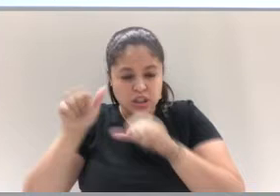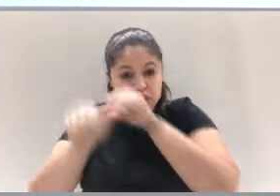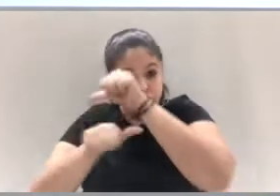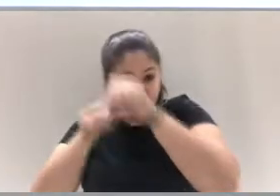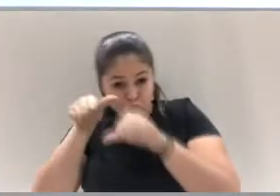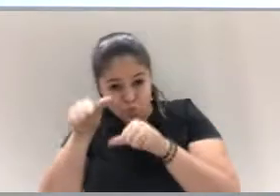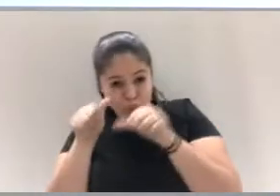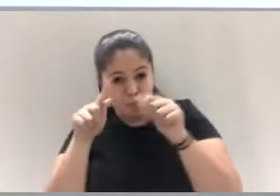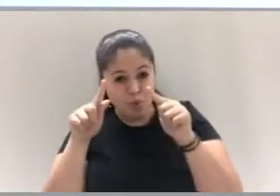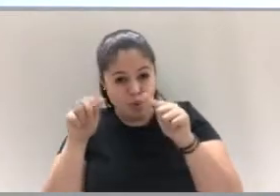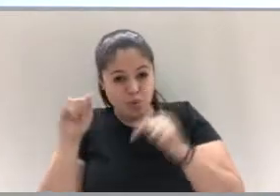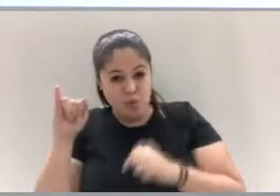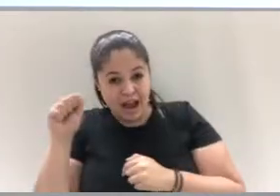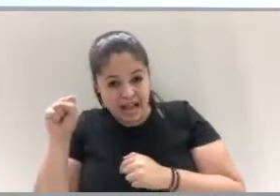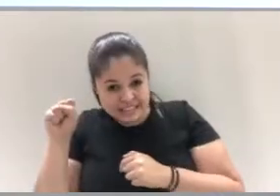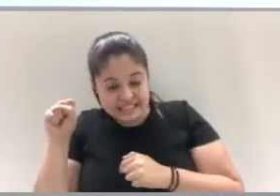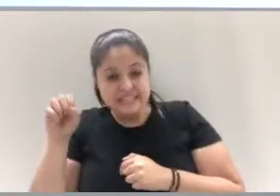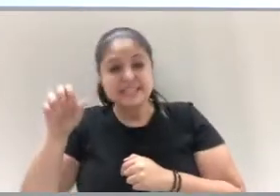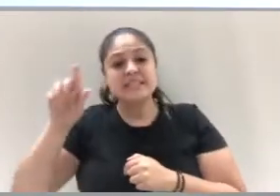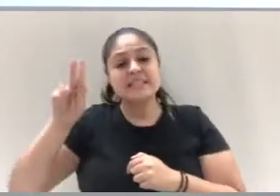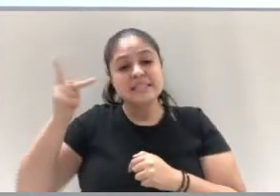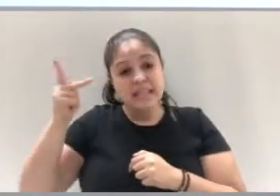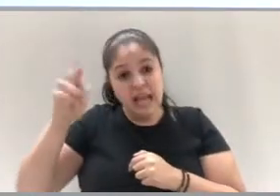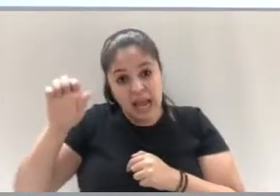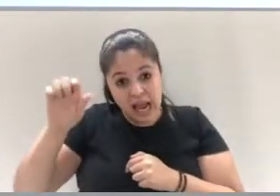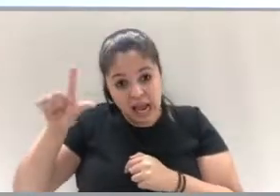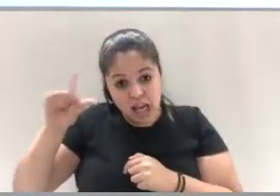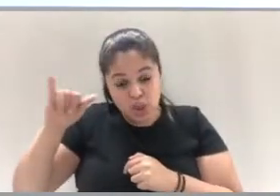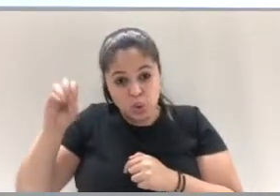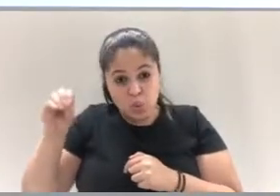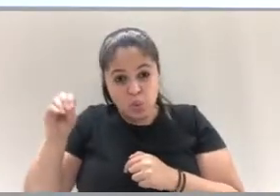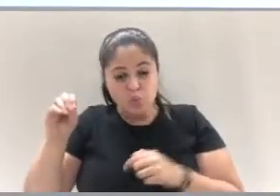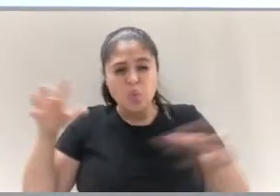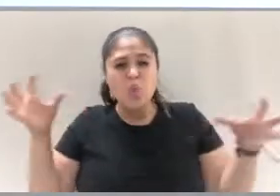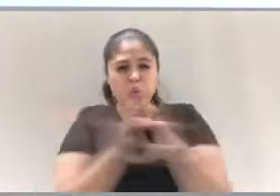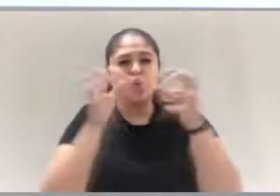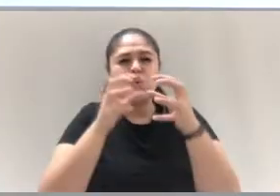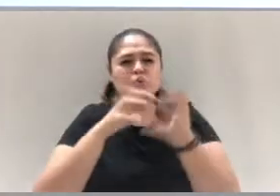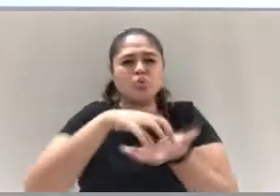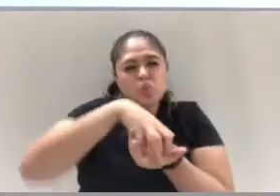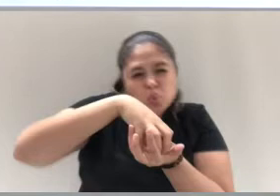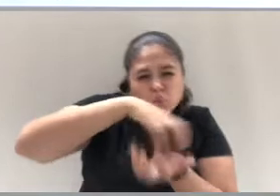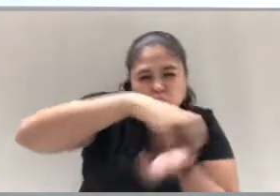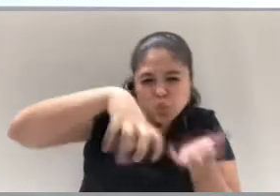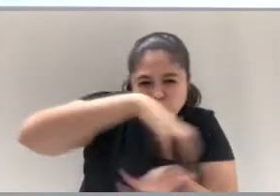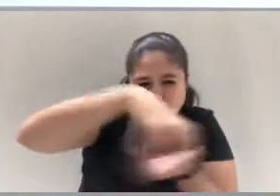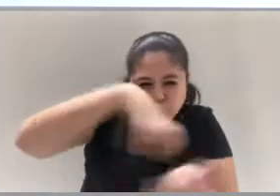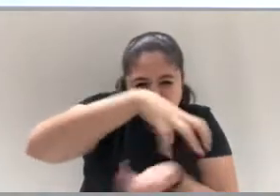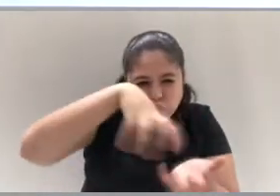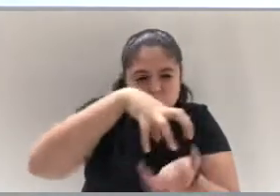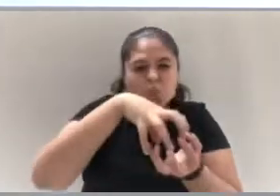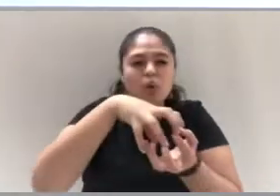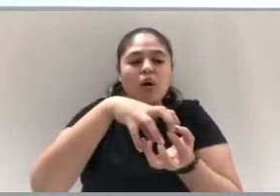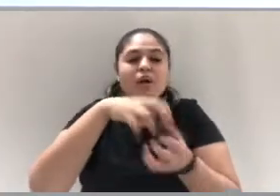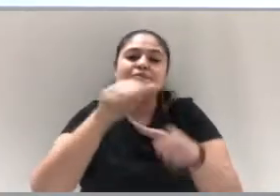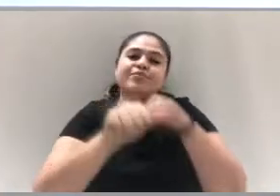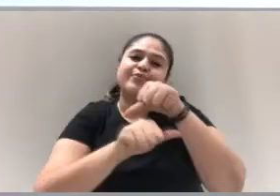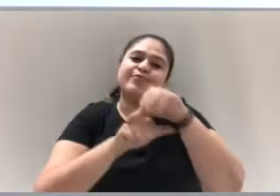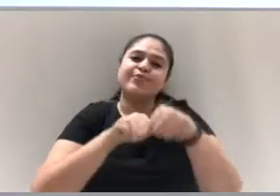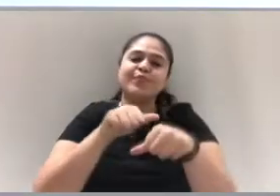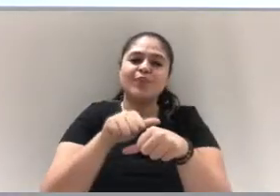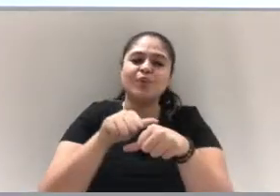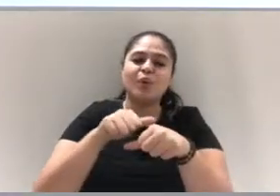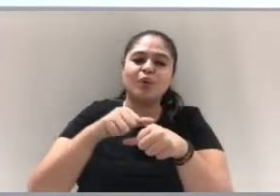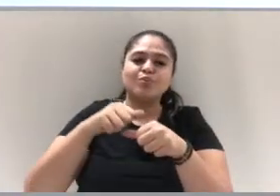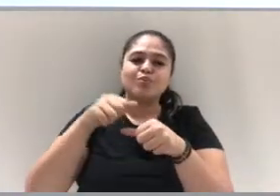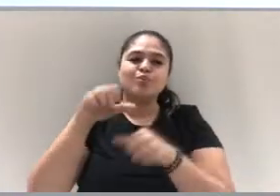Essa liberação de energia é conhecida como fusão nuclear e essa estrela, essa protoestrela, se transformou no